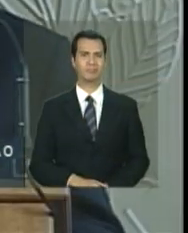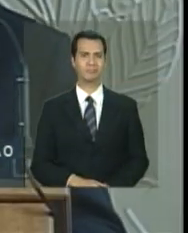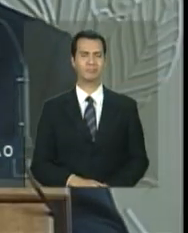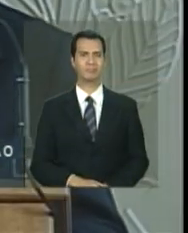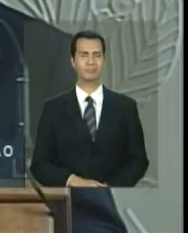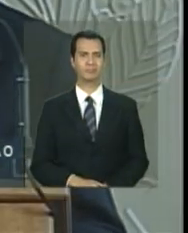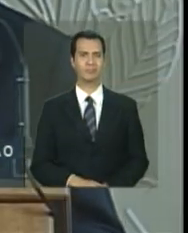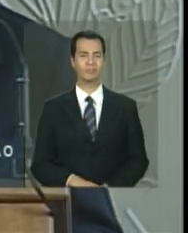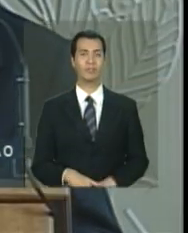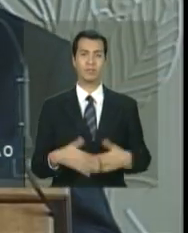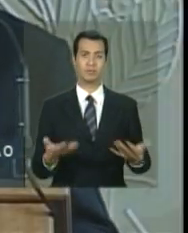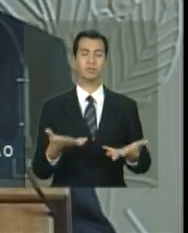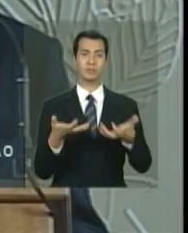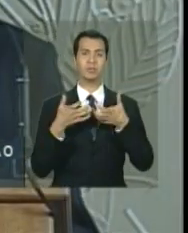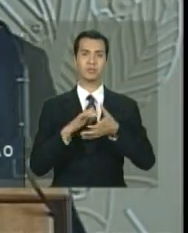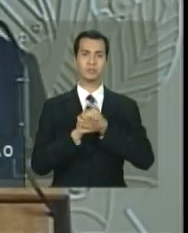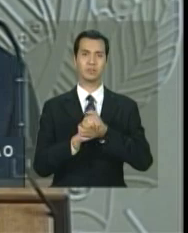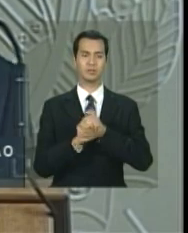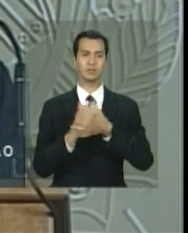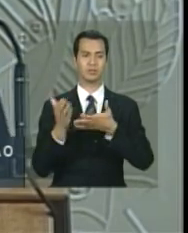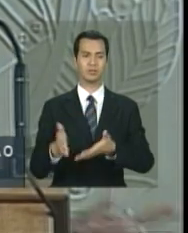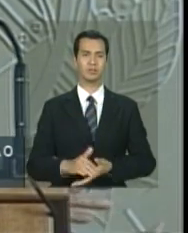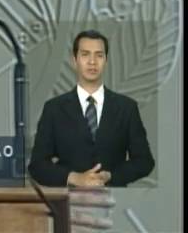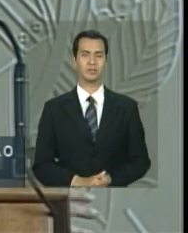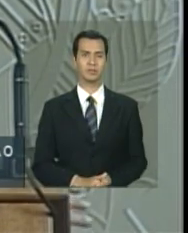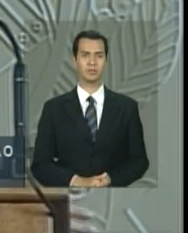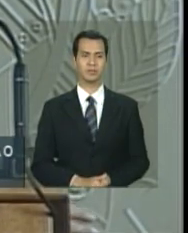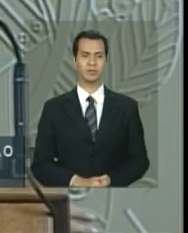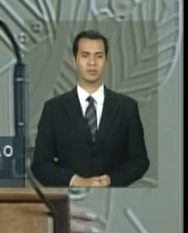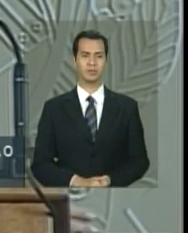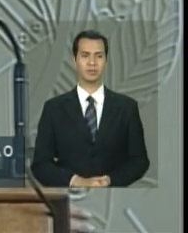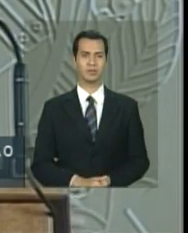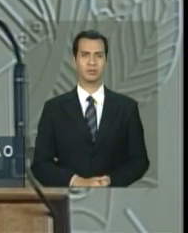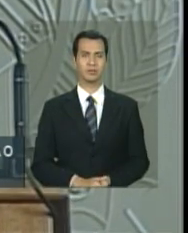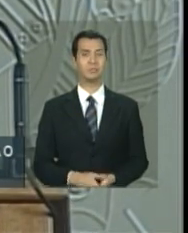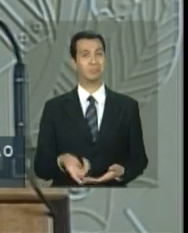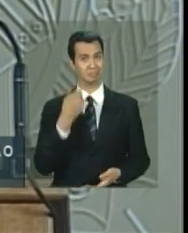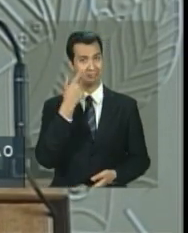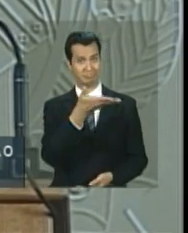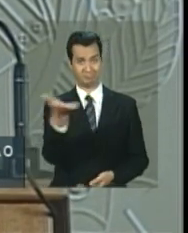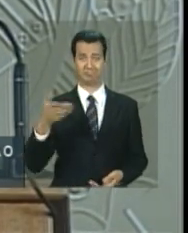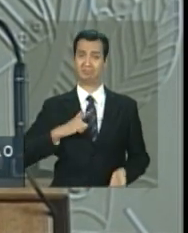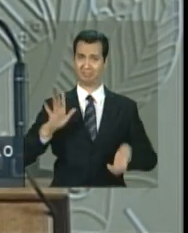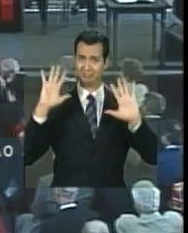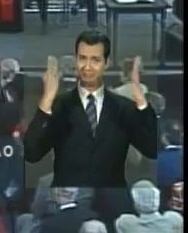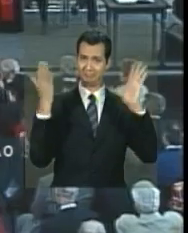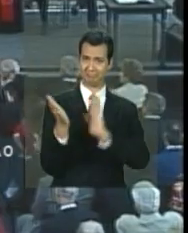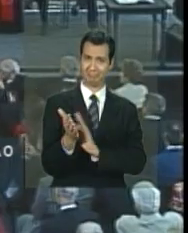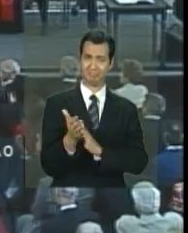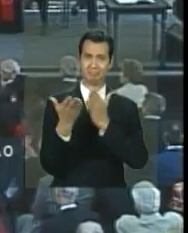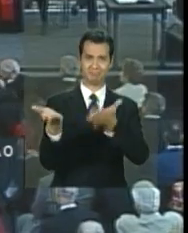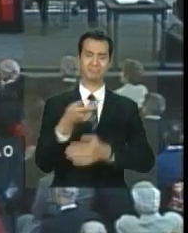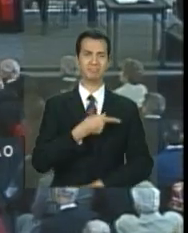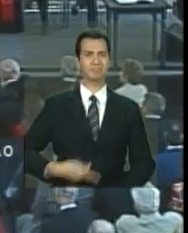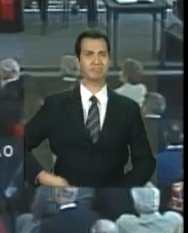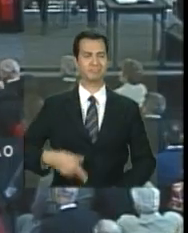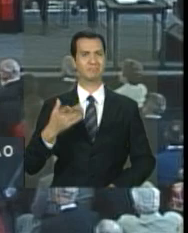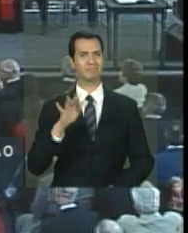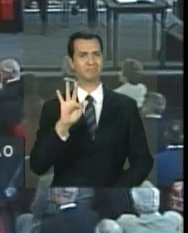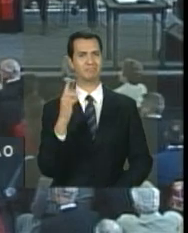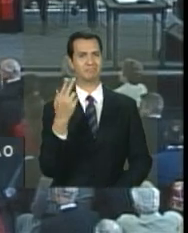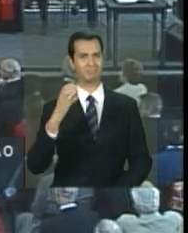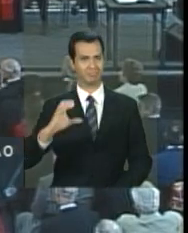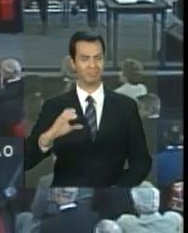eu quero, ao homenagear, e veja que aplaudiram o seu estado físico, não é, presidente? Mas